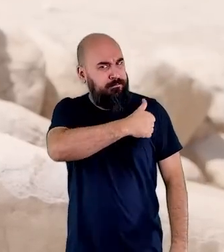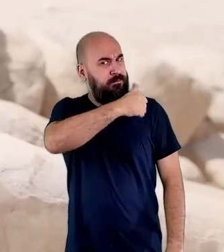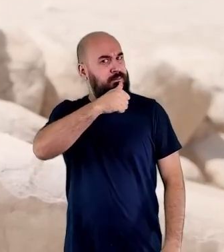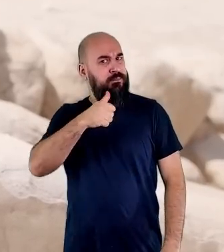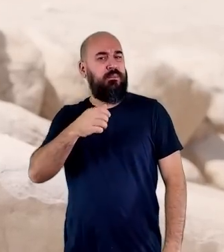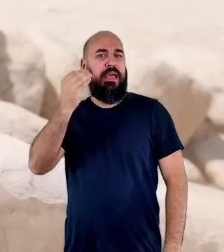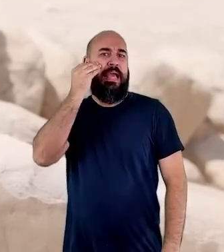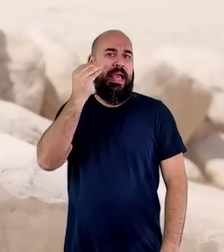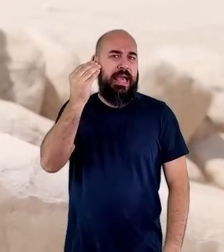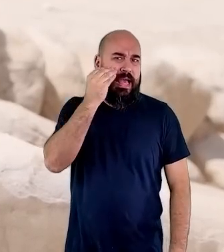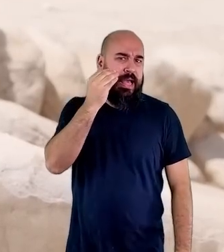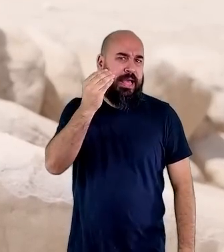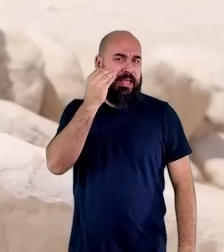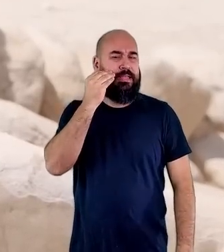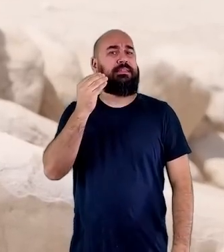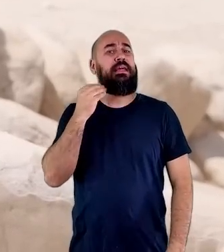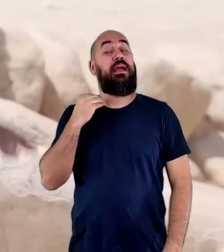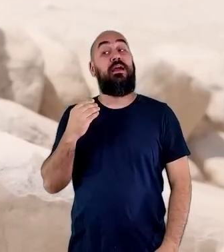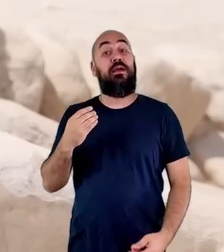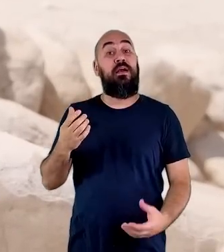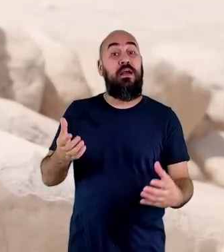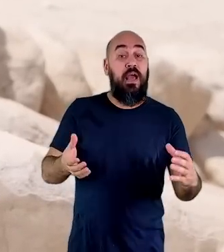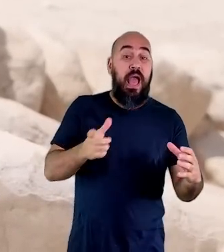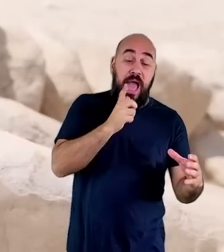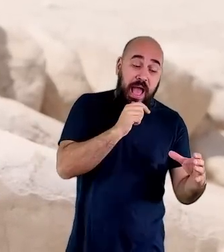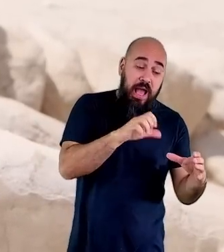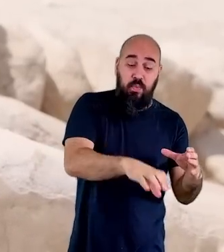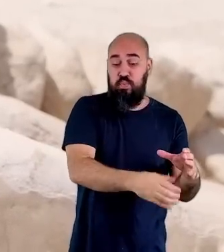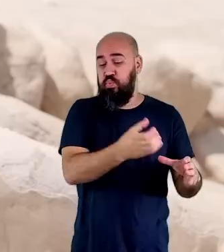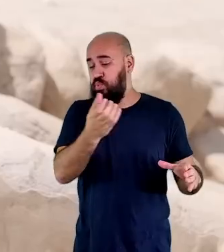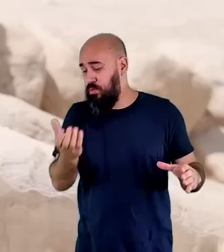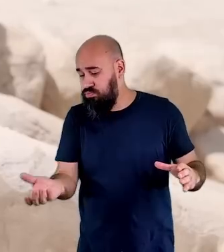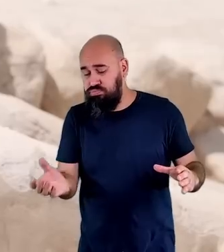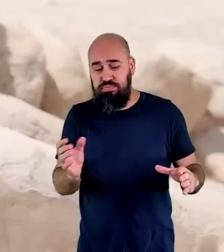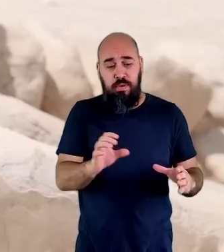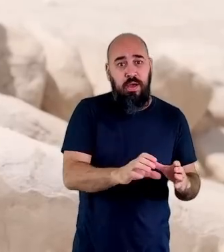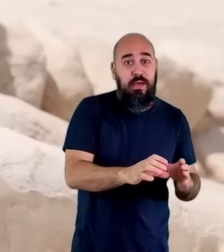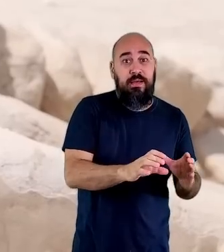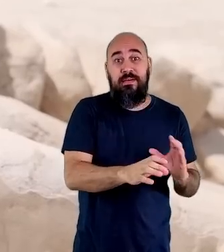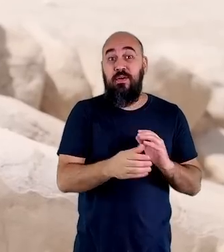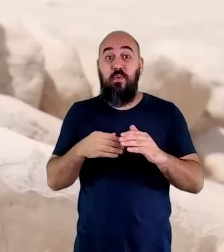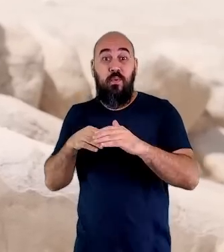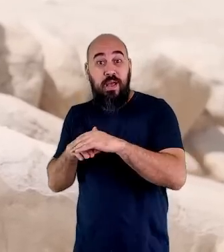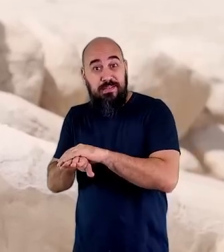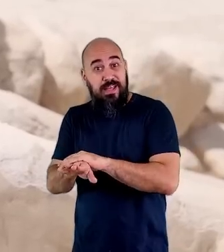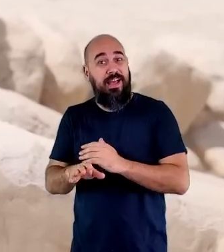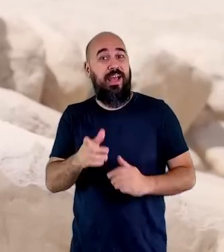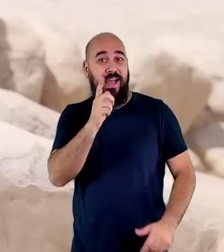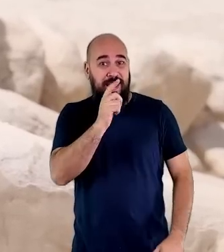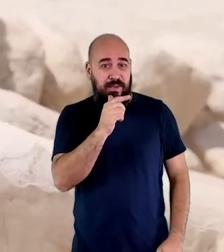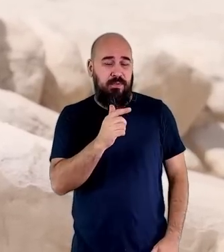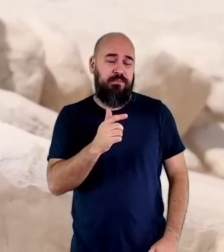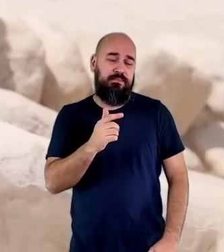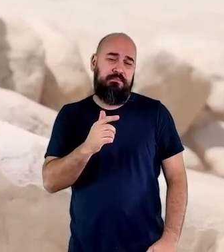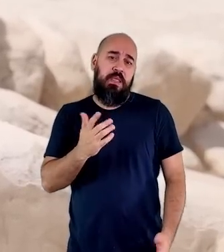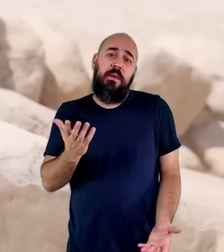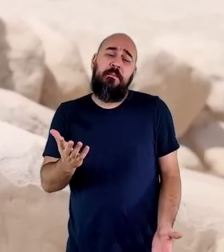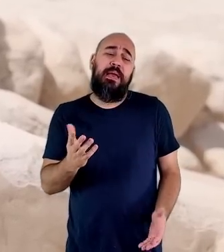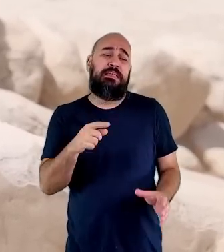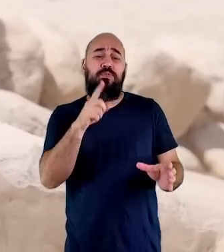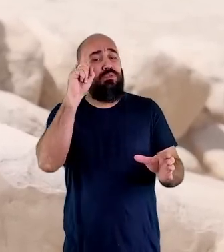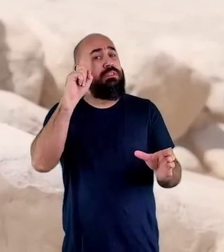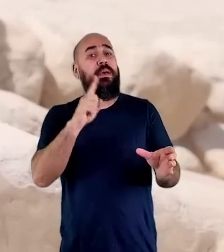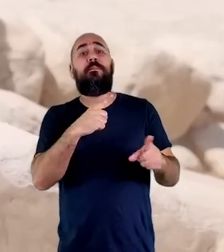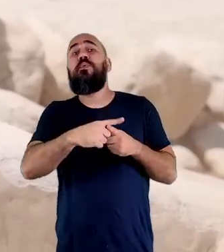poder garantir o abastecimento de água da cidade. Como eu falei, há um mistério, por que esse poço estava do lado de fora aqui, em